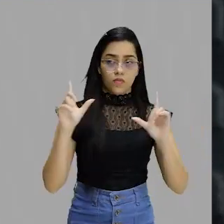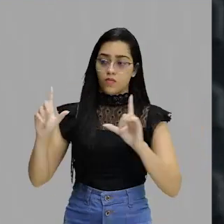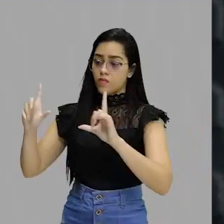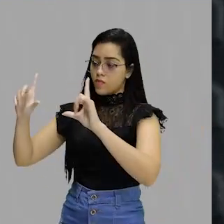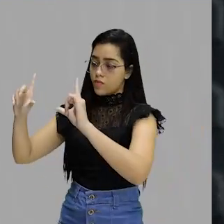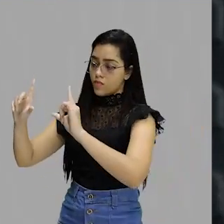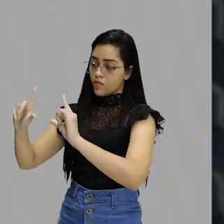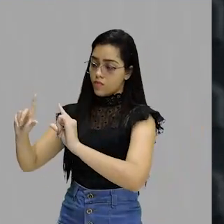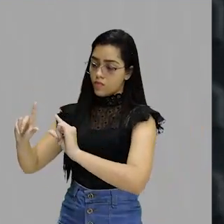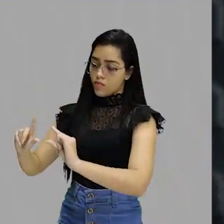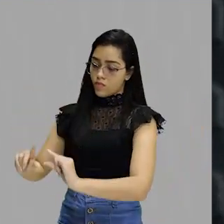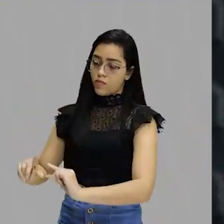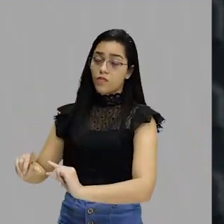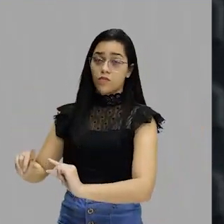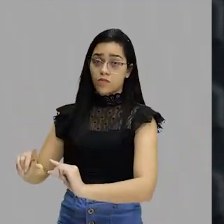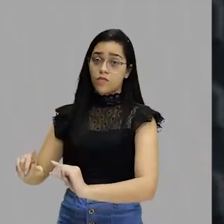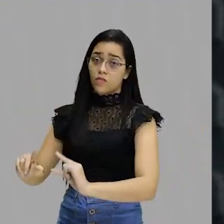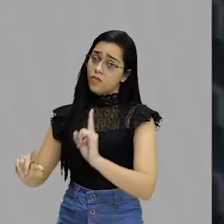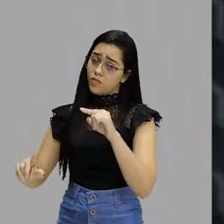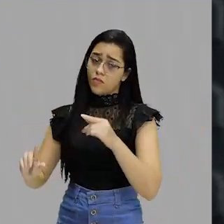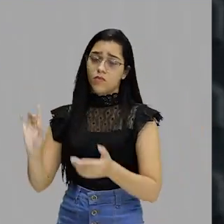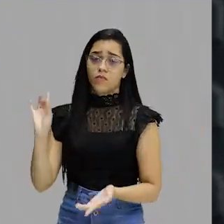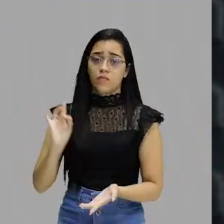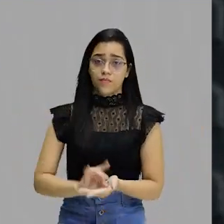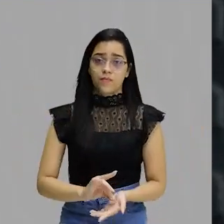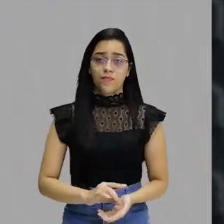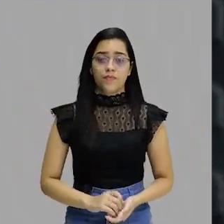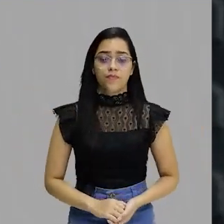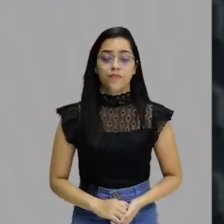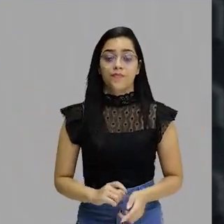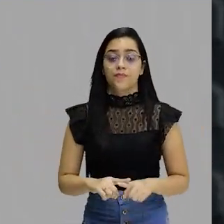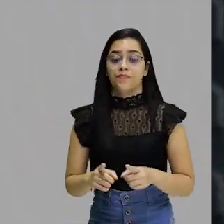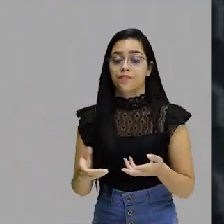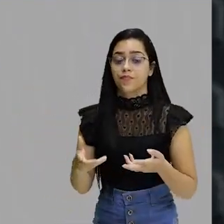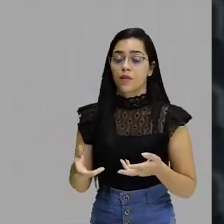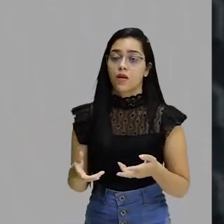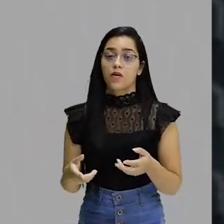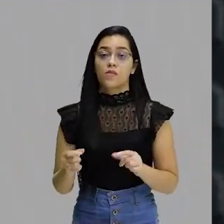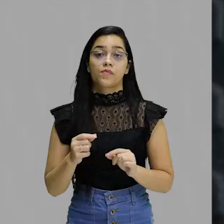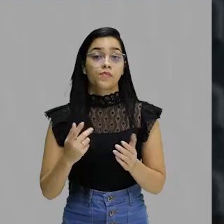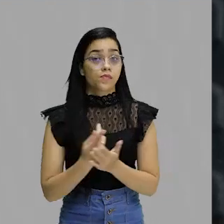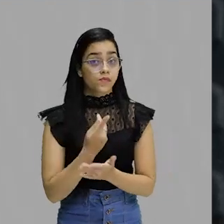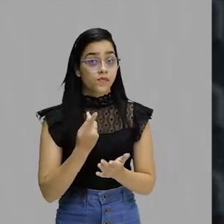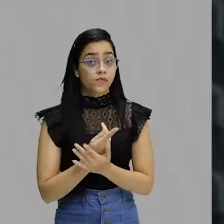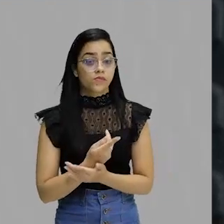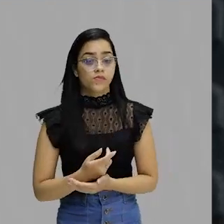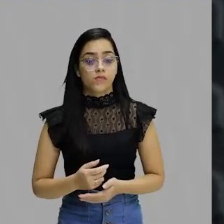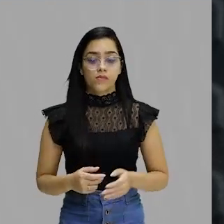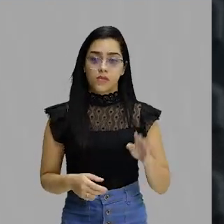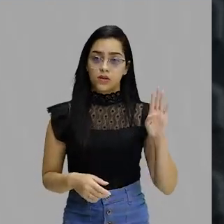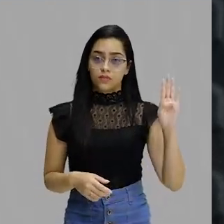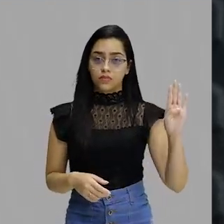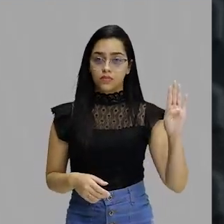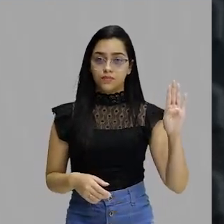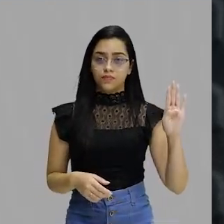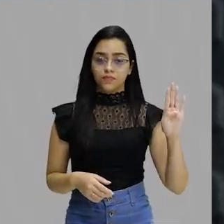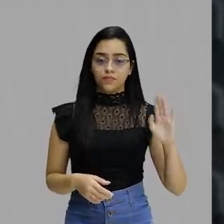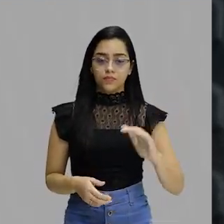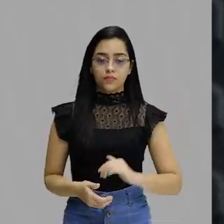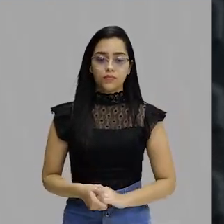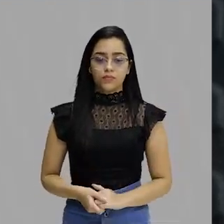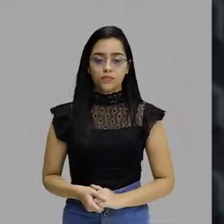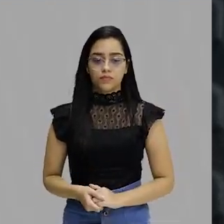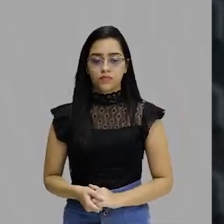da população das presas. Está correto? Mas ele quer a alternativa incorreta. Então, vamos para a letra B.